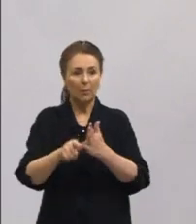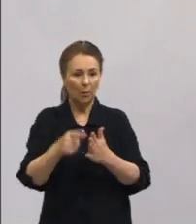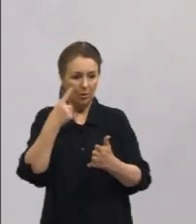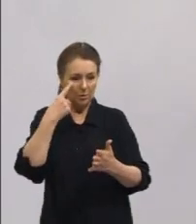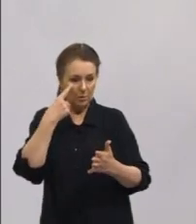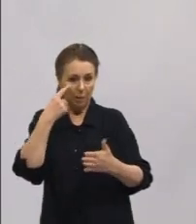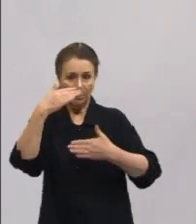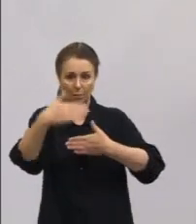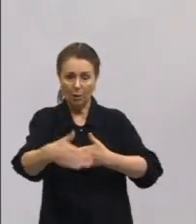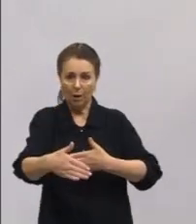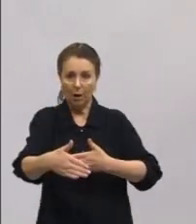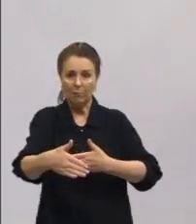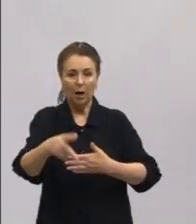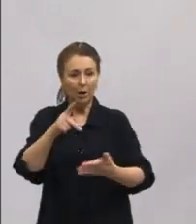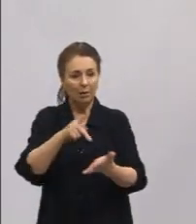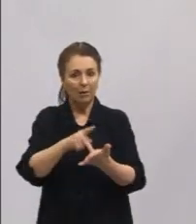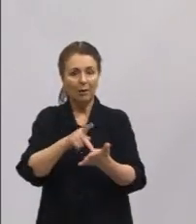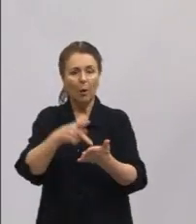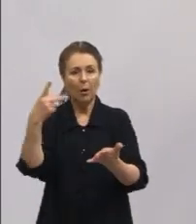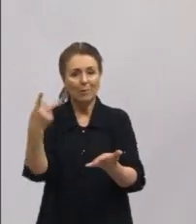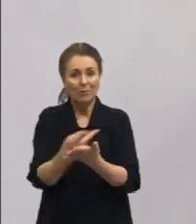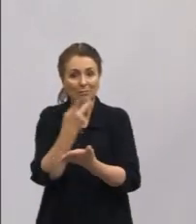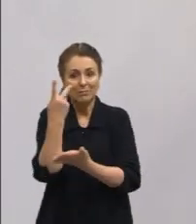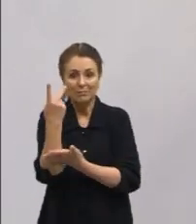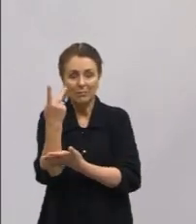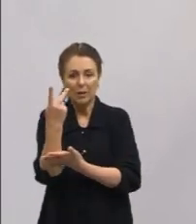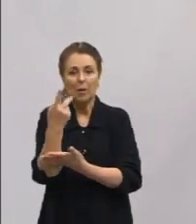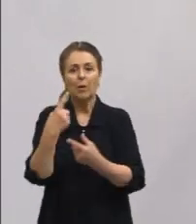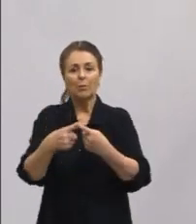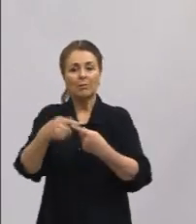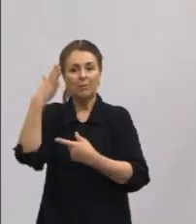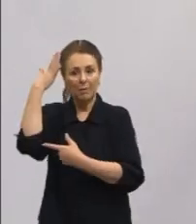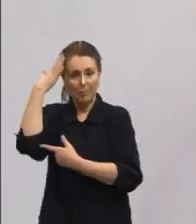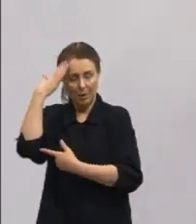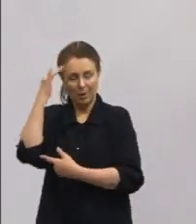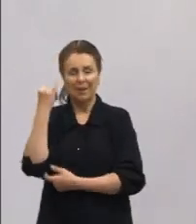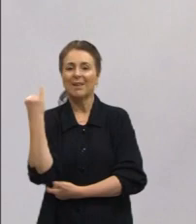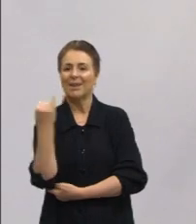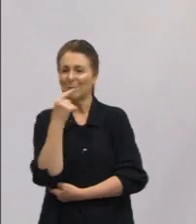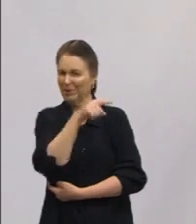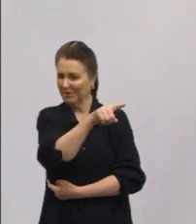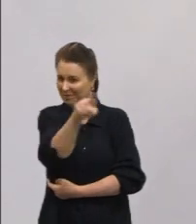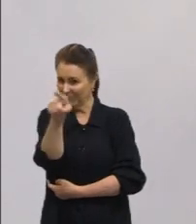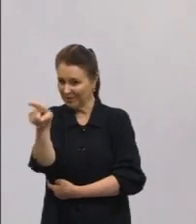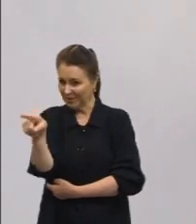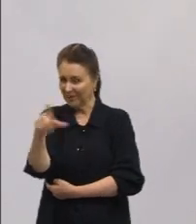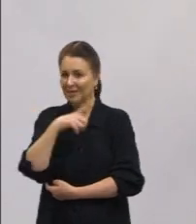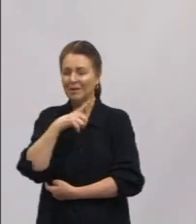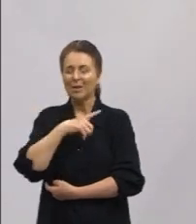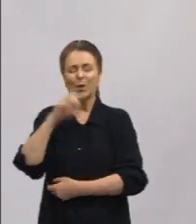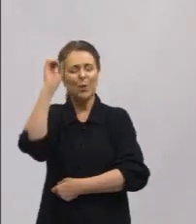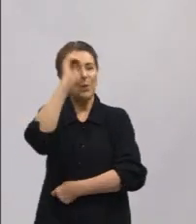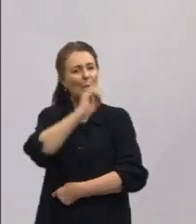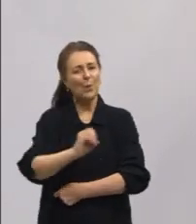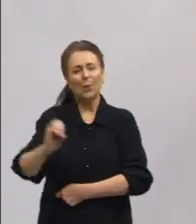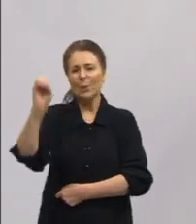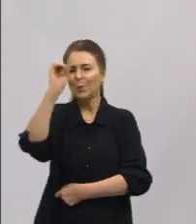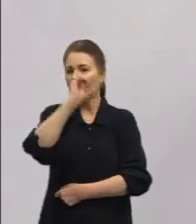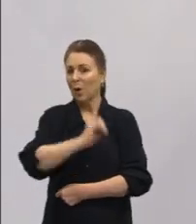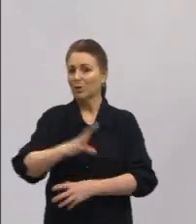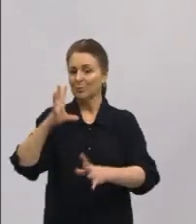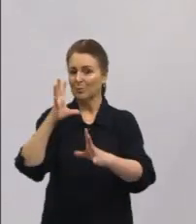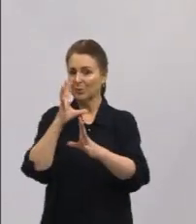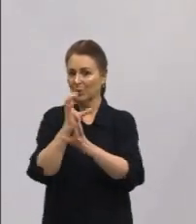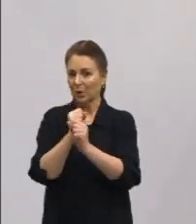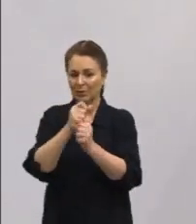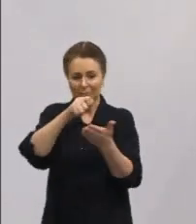né a gente tava aqui trabalhando o que de fato a gente sabia que era importante para vocês que vocês tenham ótimos resultados né